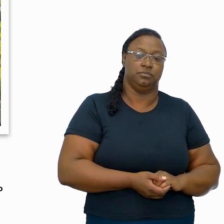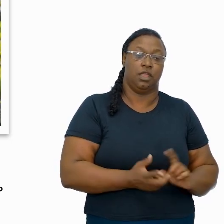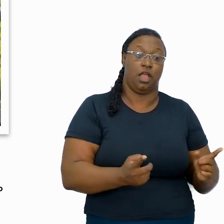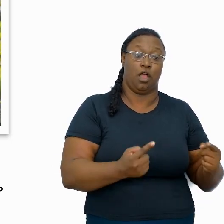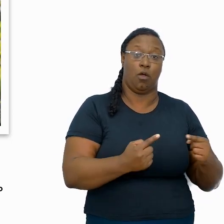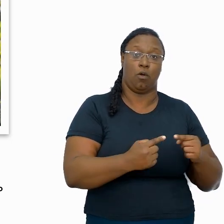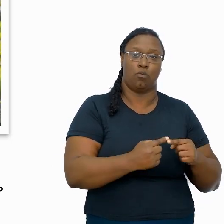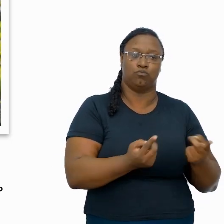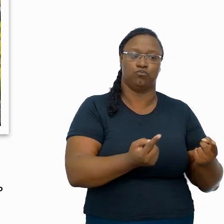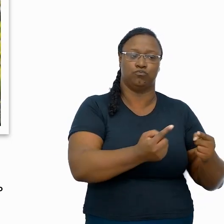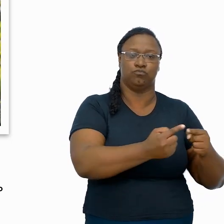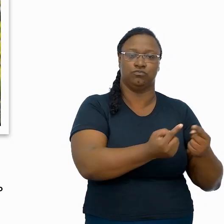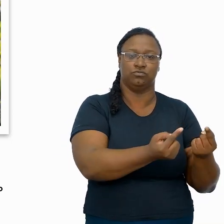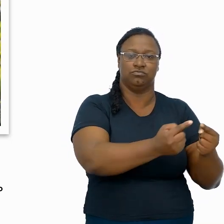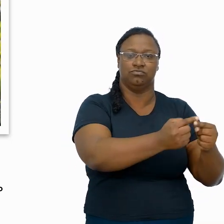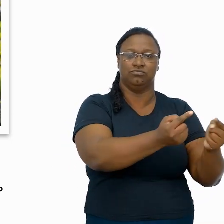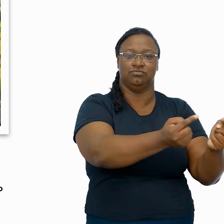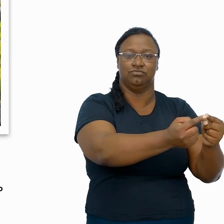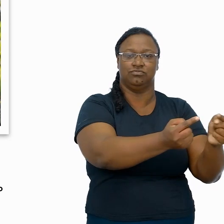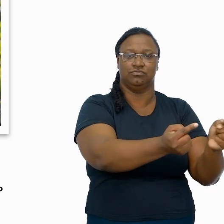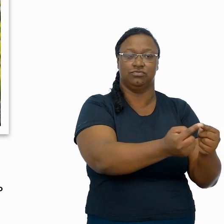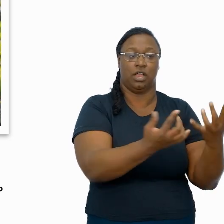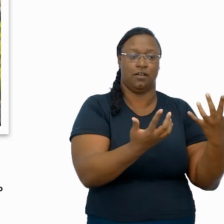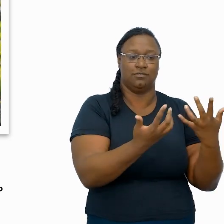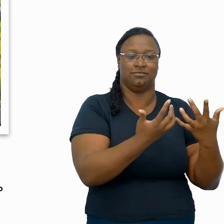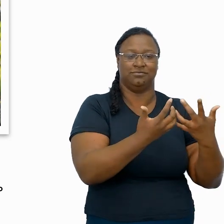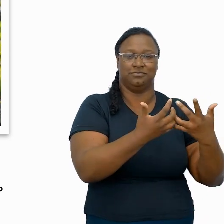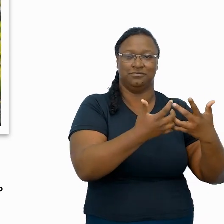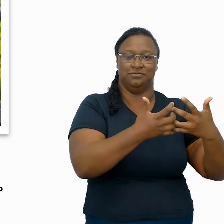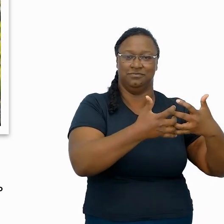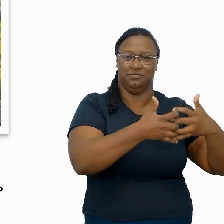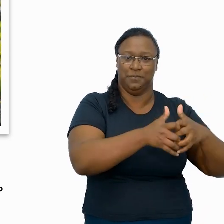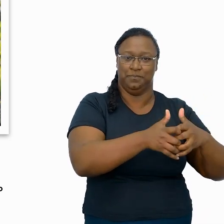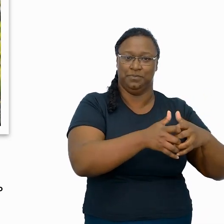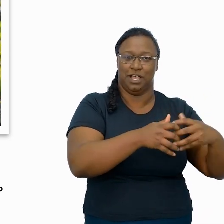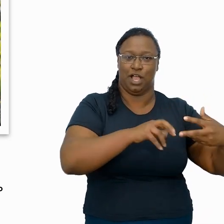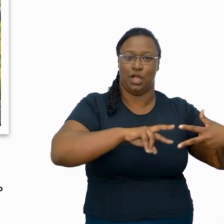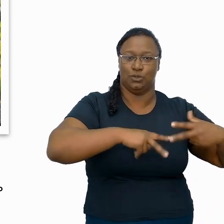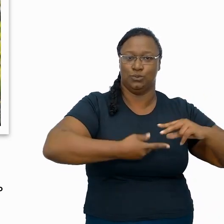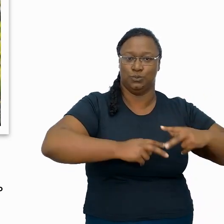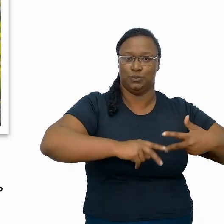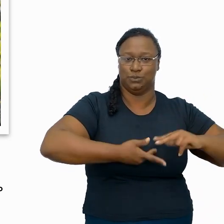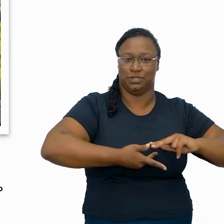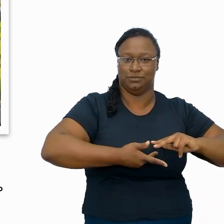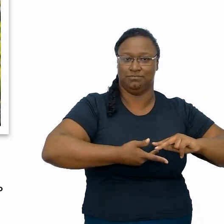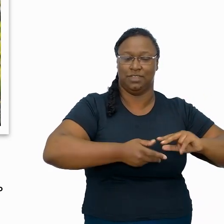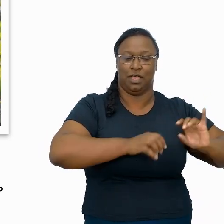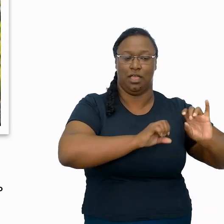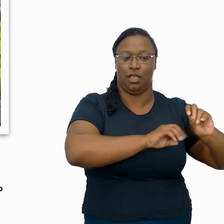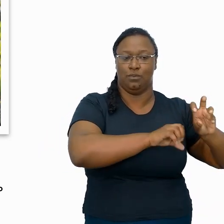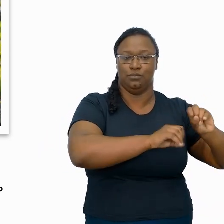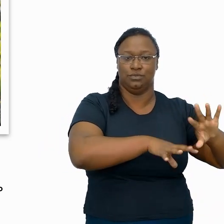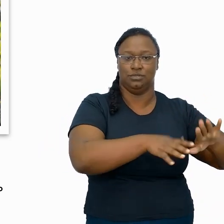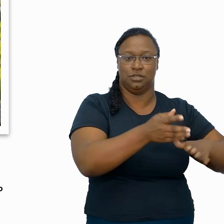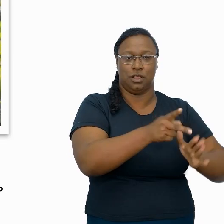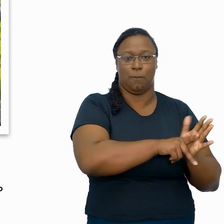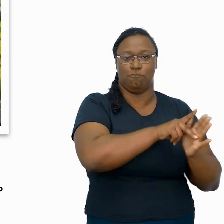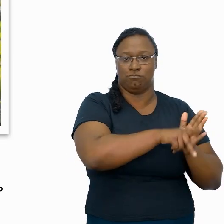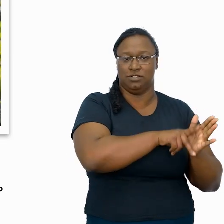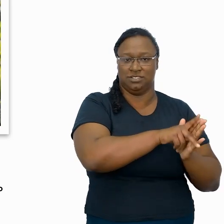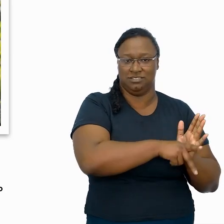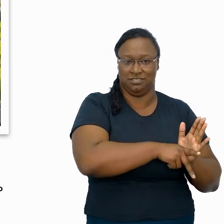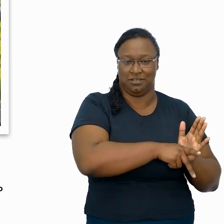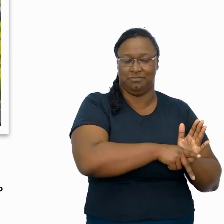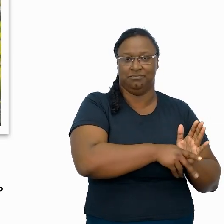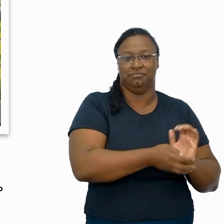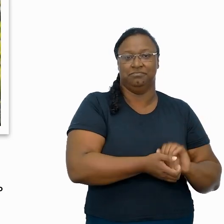as sequências de atividades da área de ciências da natureza nesse segundo bimestre, é o ensino por investigação. Acreditamos,